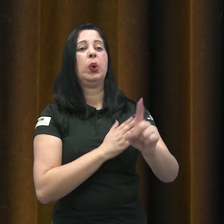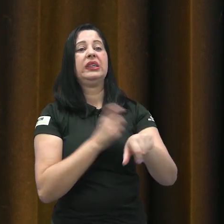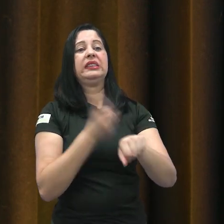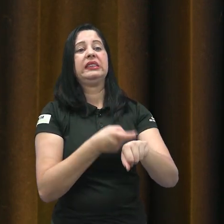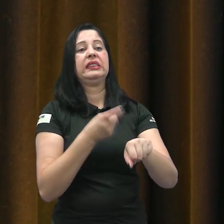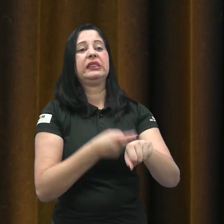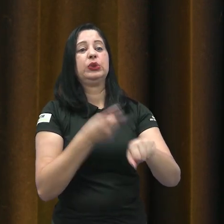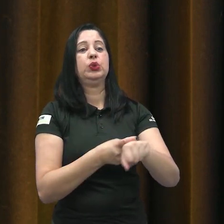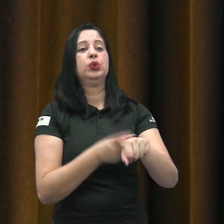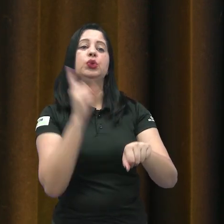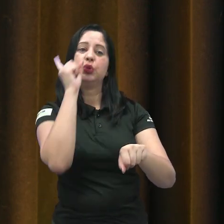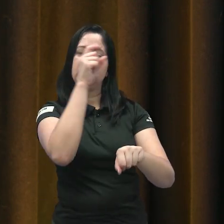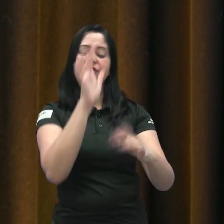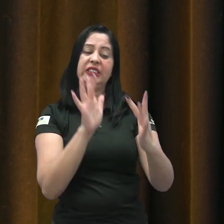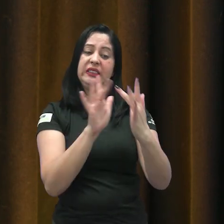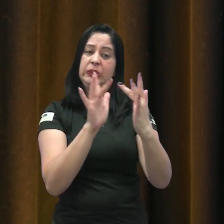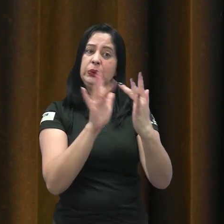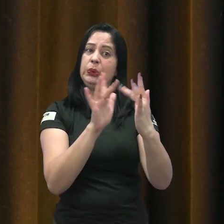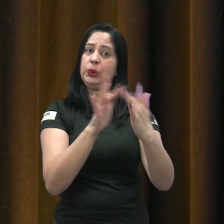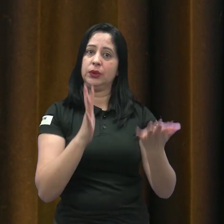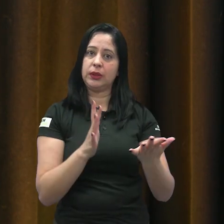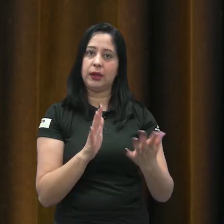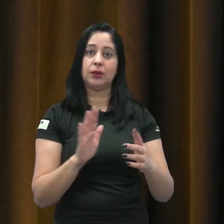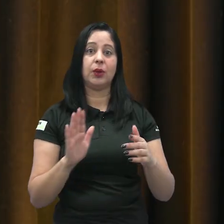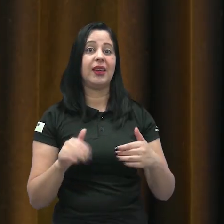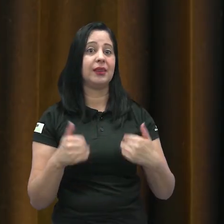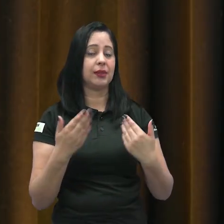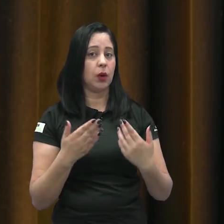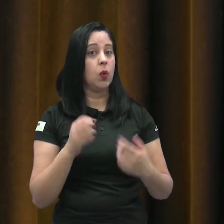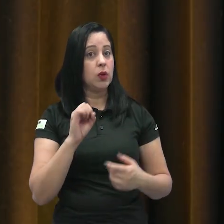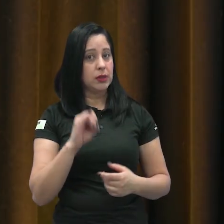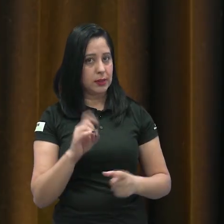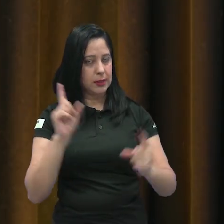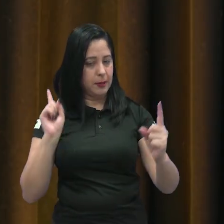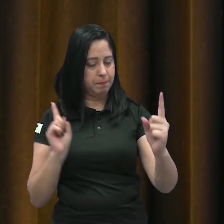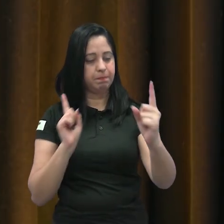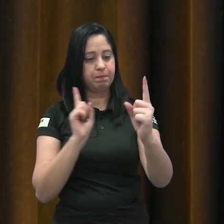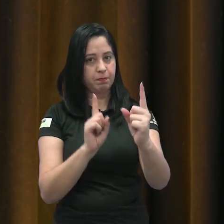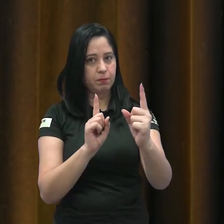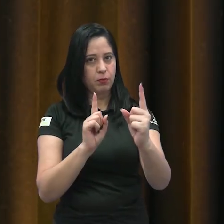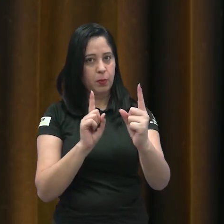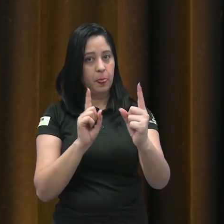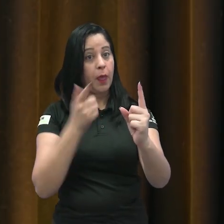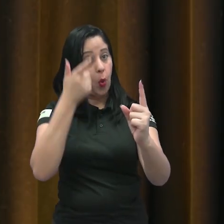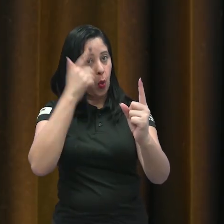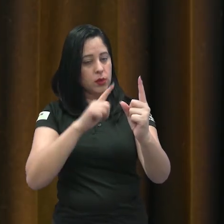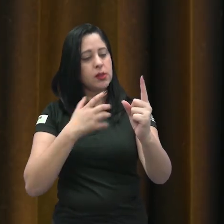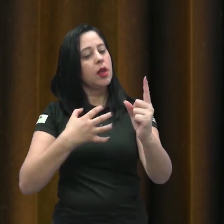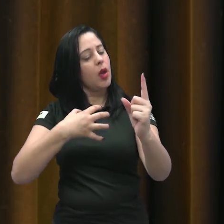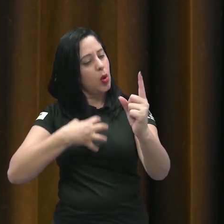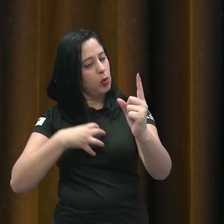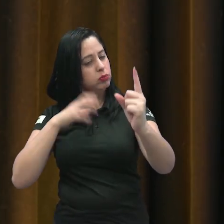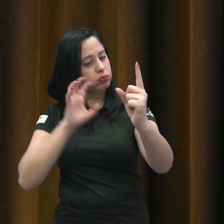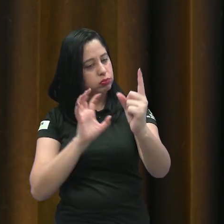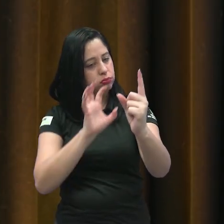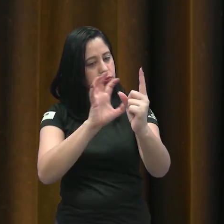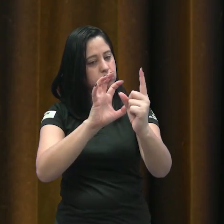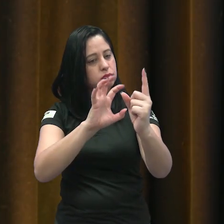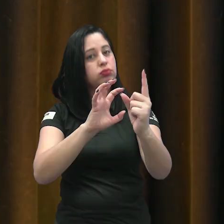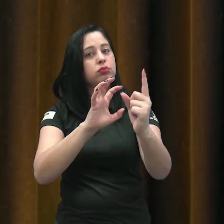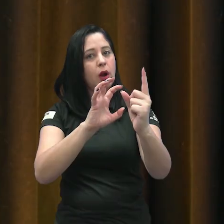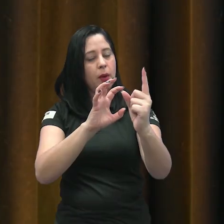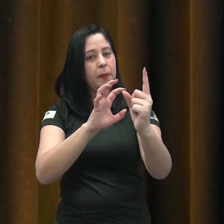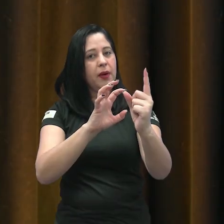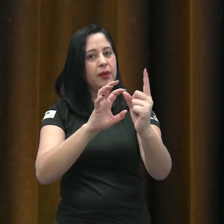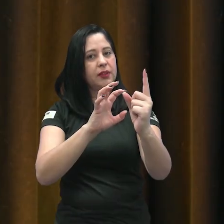o que eu faço quando eu encontro alguém assim? Olha, é um desafio, mas se você conseguir ser empático com alguém que não está sendo com você,